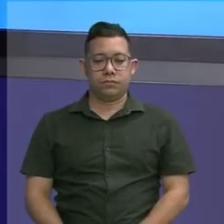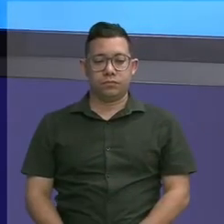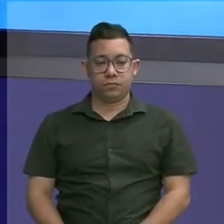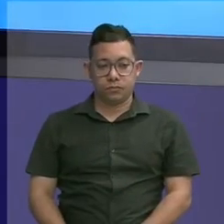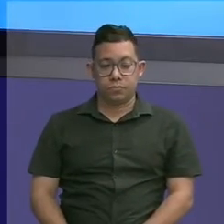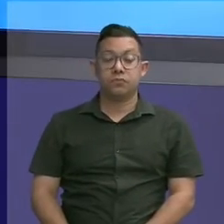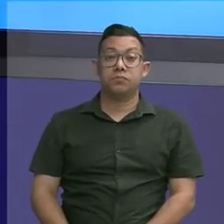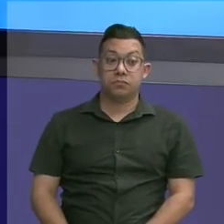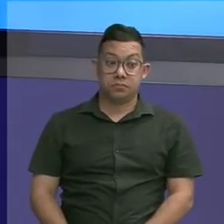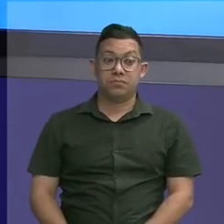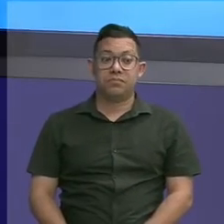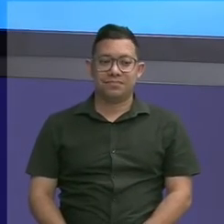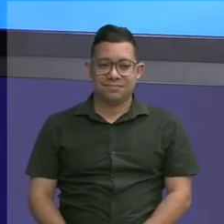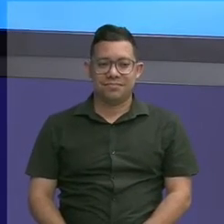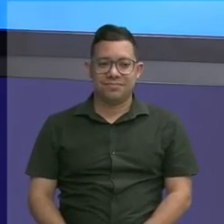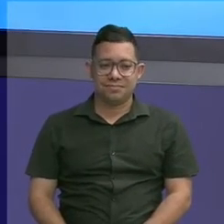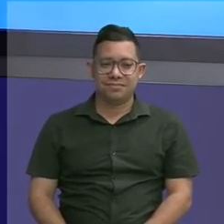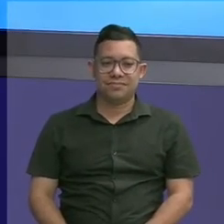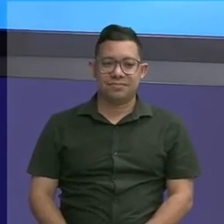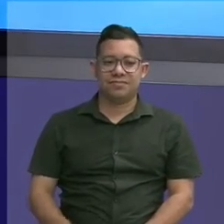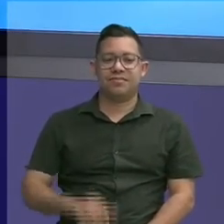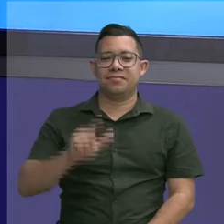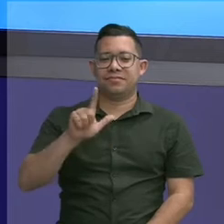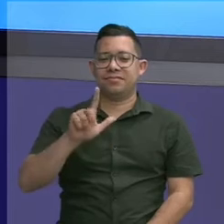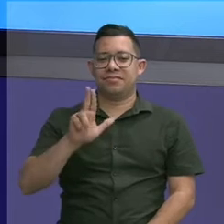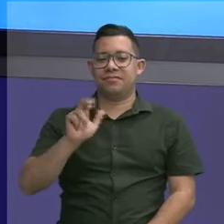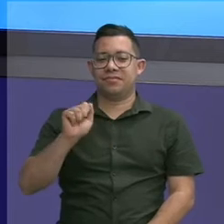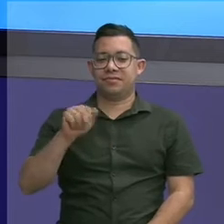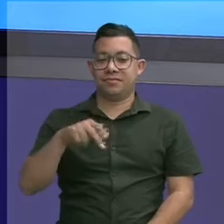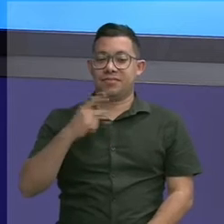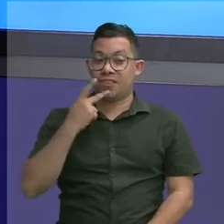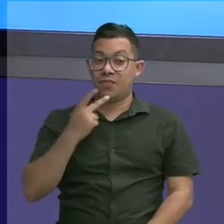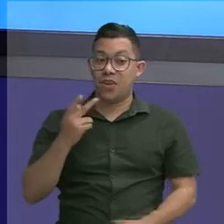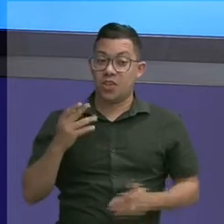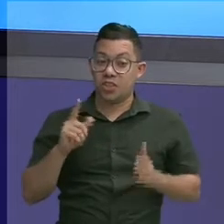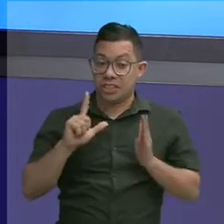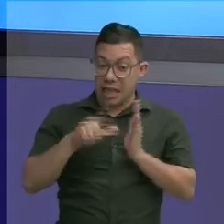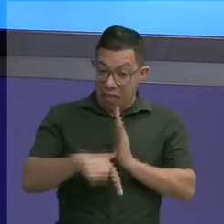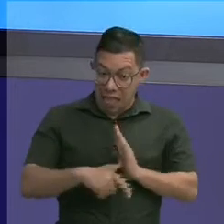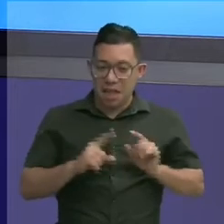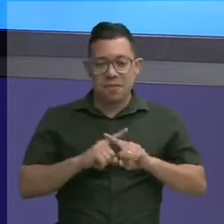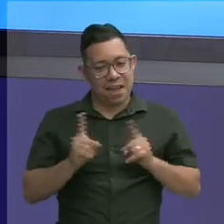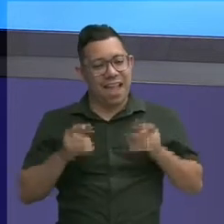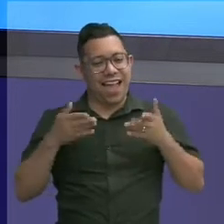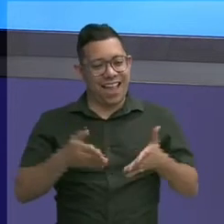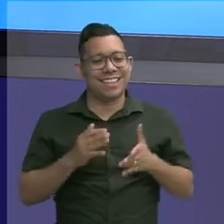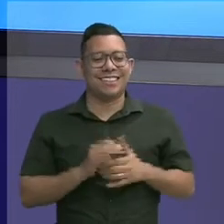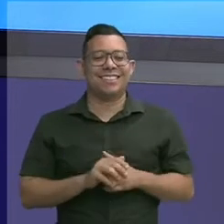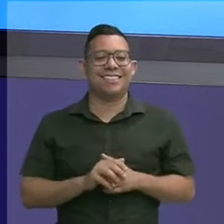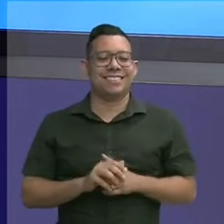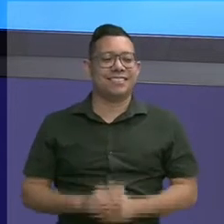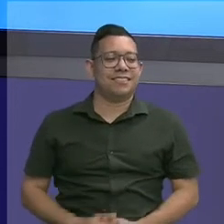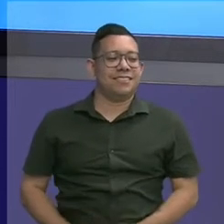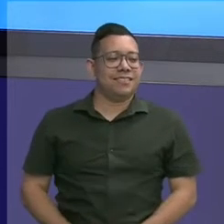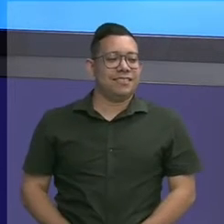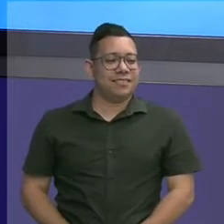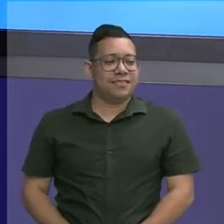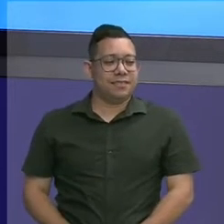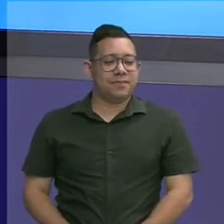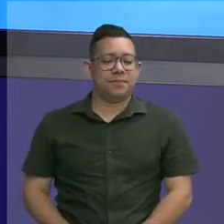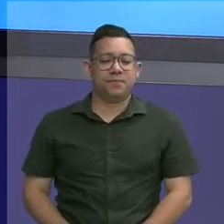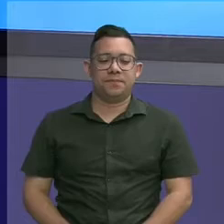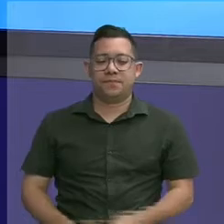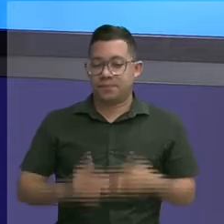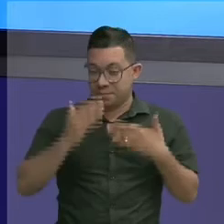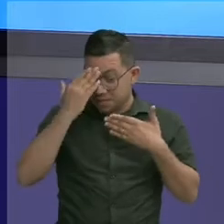e valeu a pena ter chamado o Luan o Luan chegou atrasado mas chegou lá de Lisa do box É isso